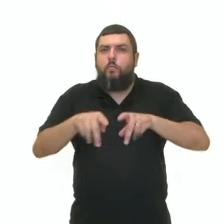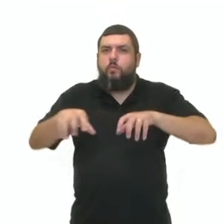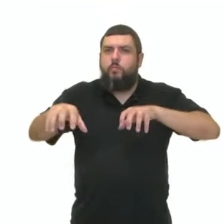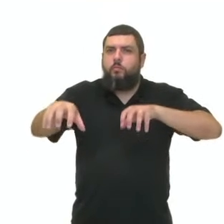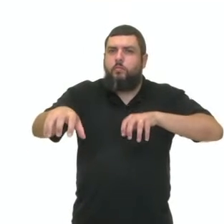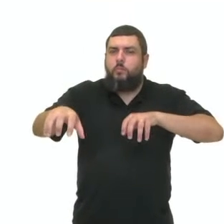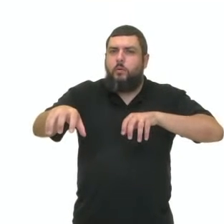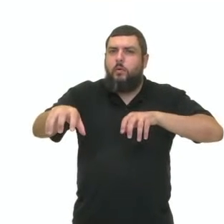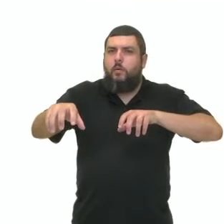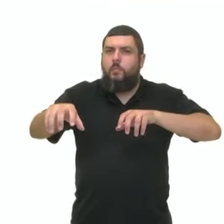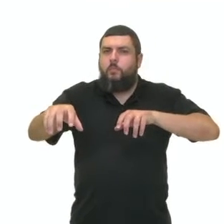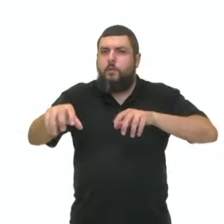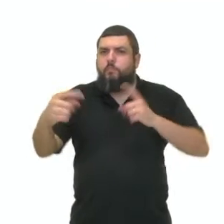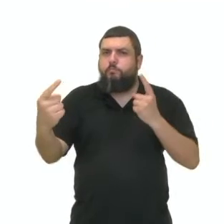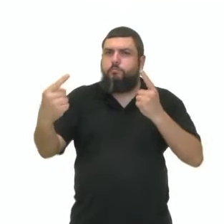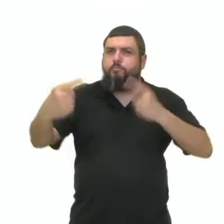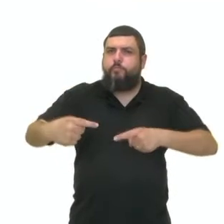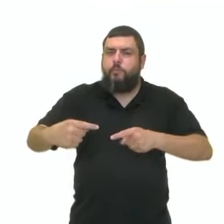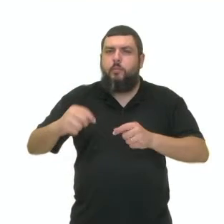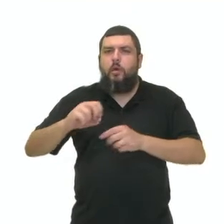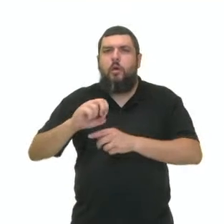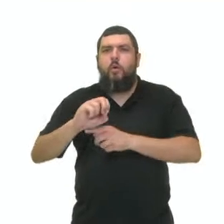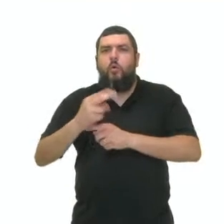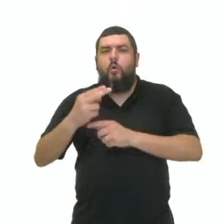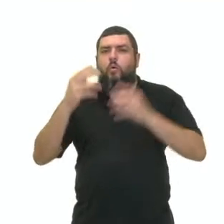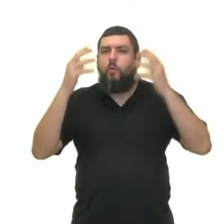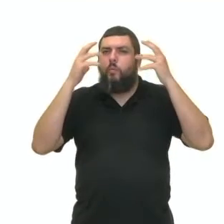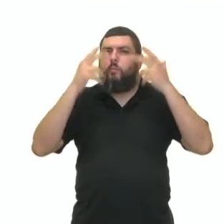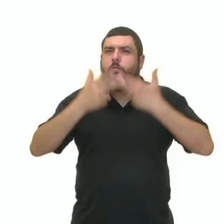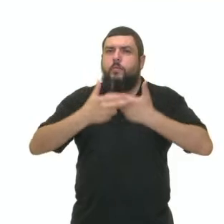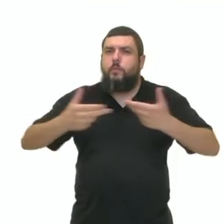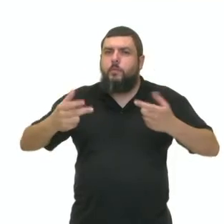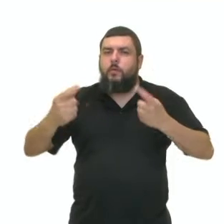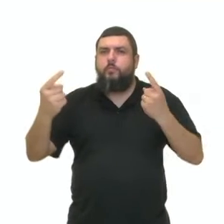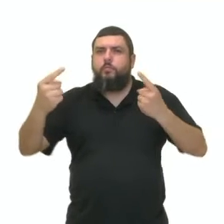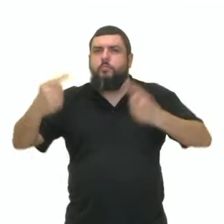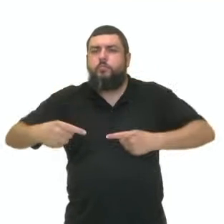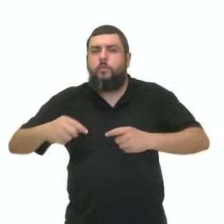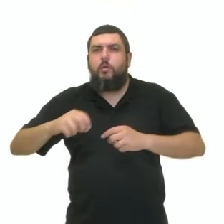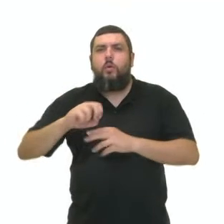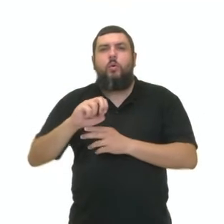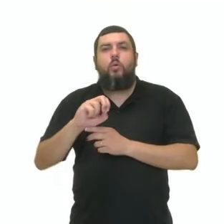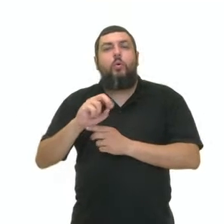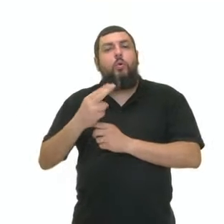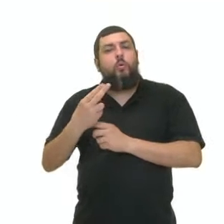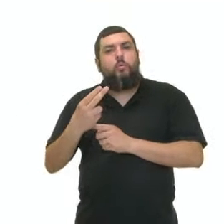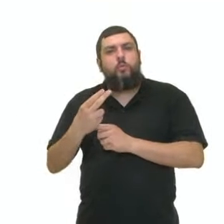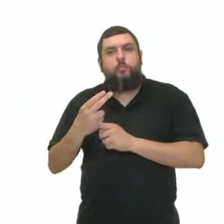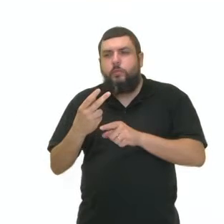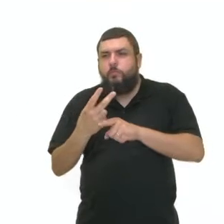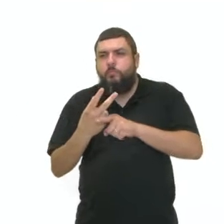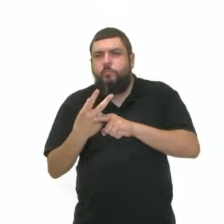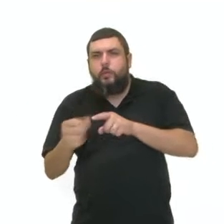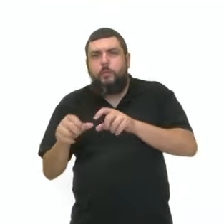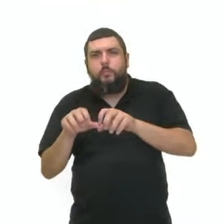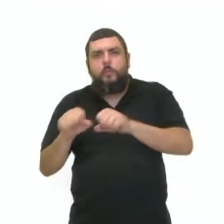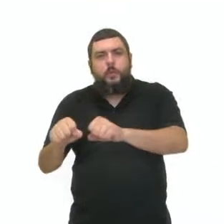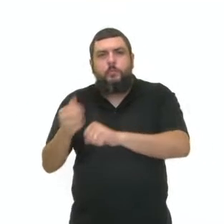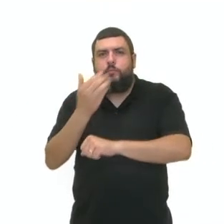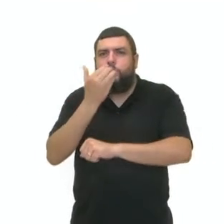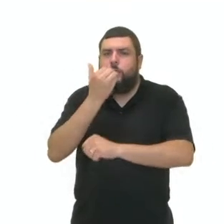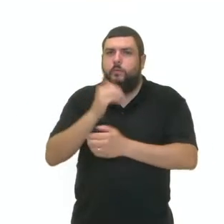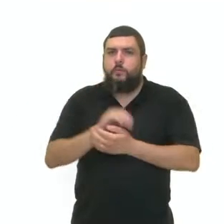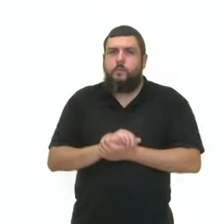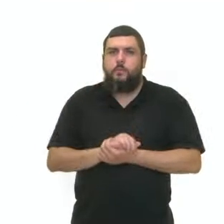fugir de um ataque de um animal selvagem, ou mesmo para a caça, né? Para que ele tivesse aquela alimentação. Já nos Jogos Olímpicos